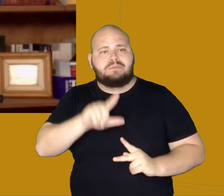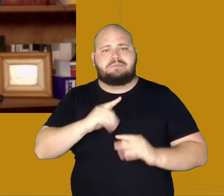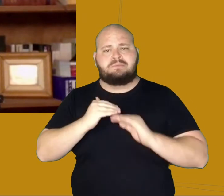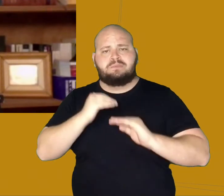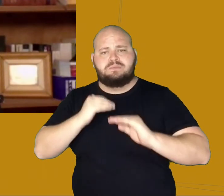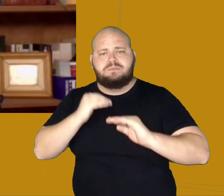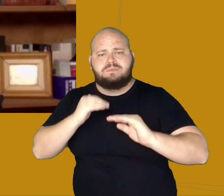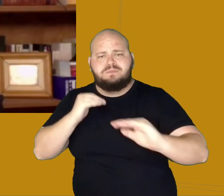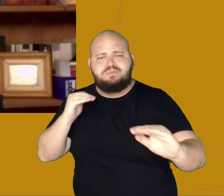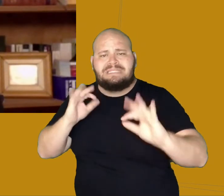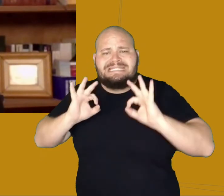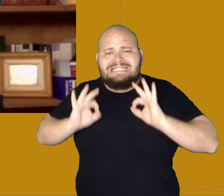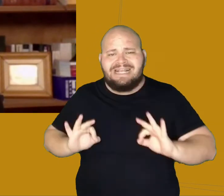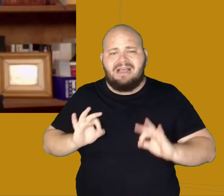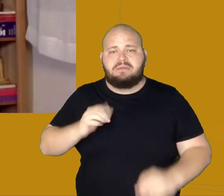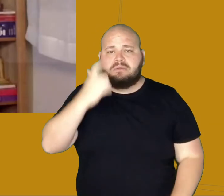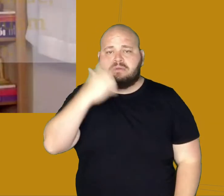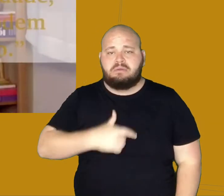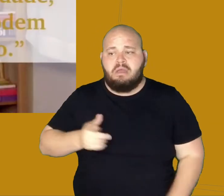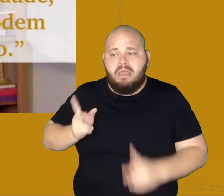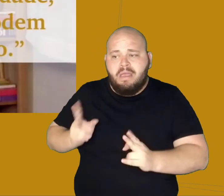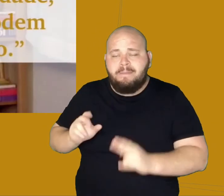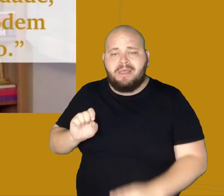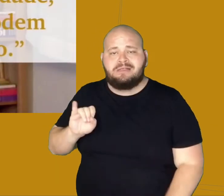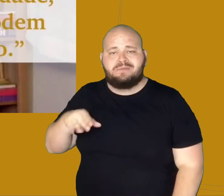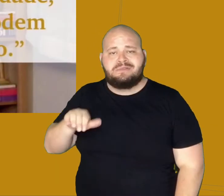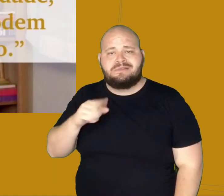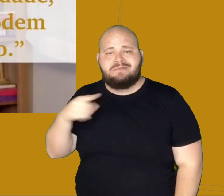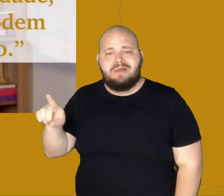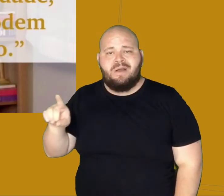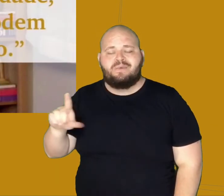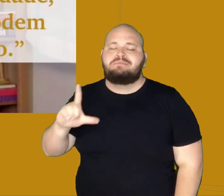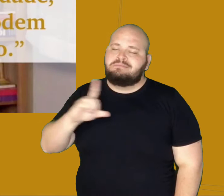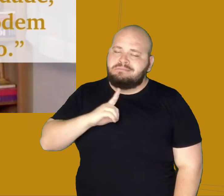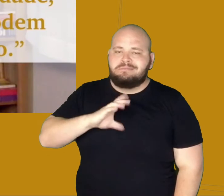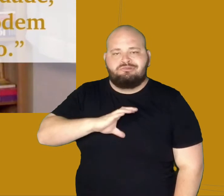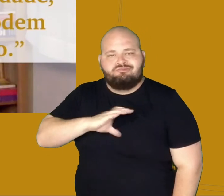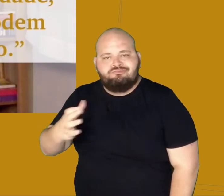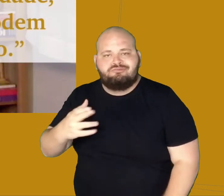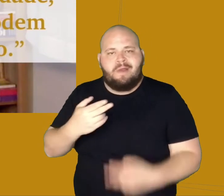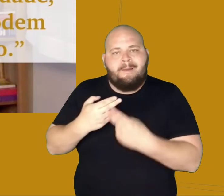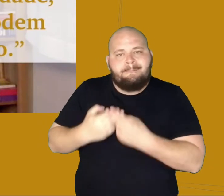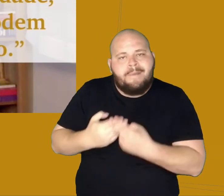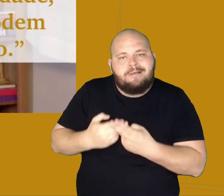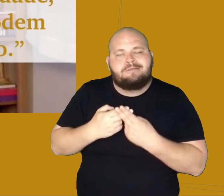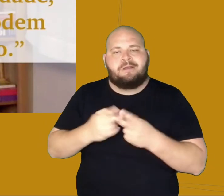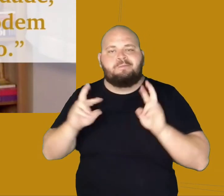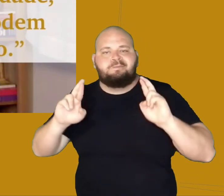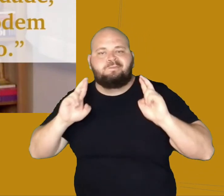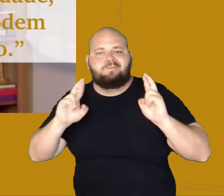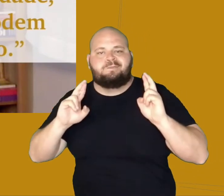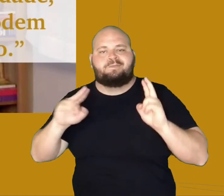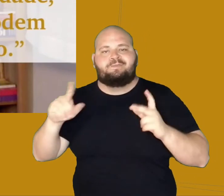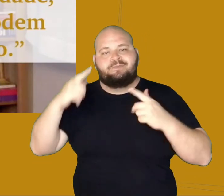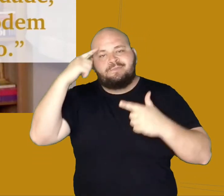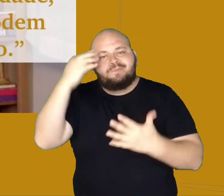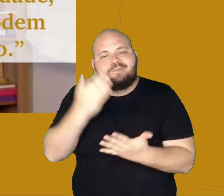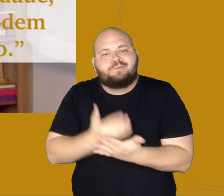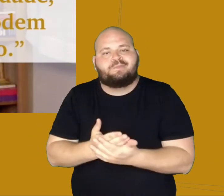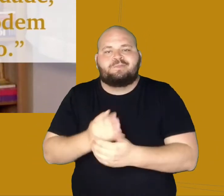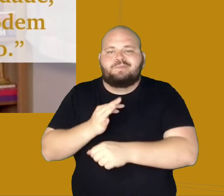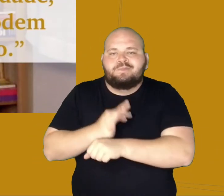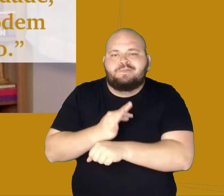qualidades em perfeito equilíbrio é ele mesmo. Pareceu-lhe que possuía a sagacidade, a paciência, a perseverança,